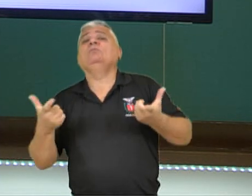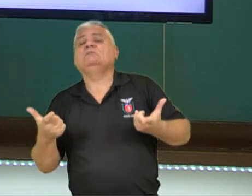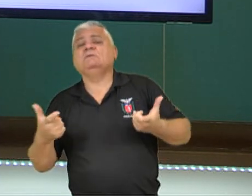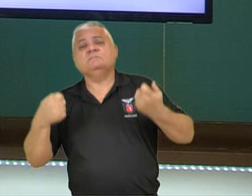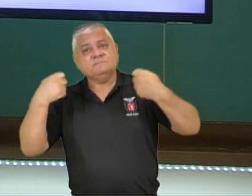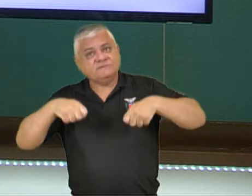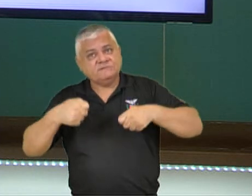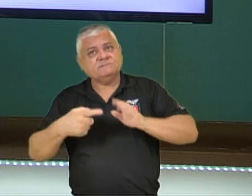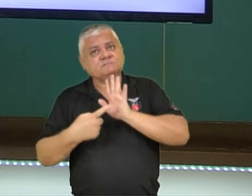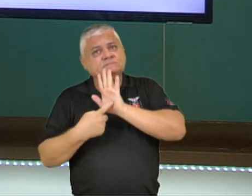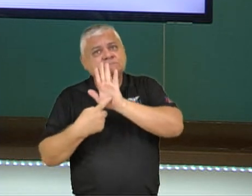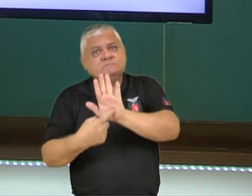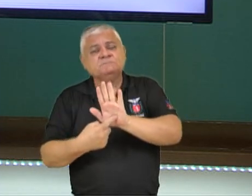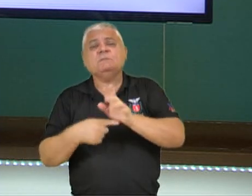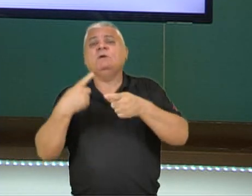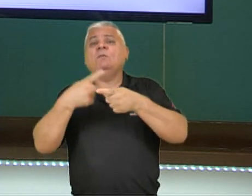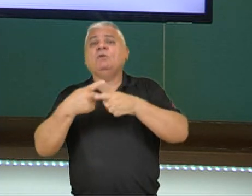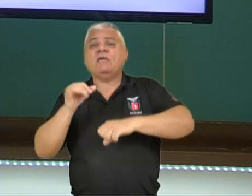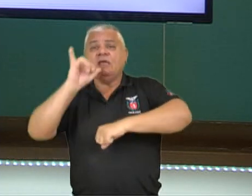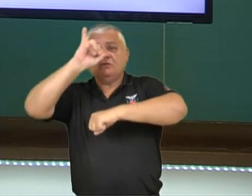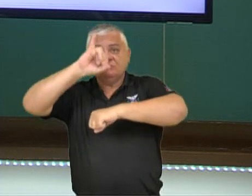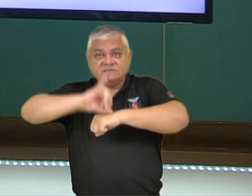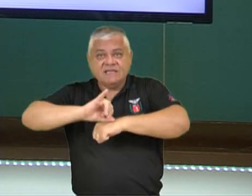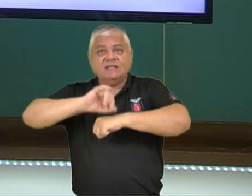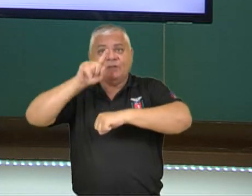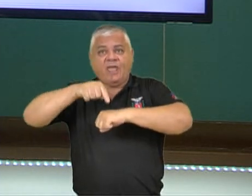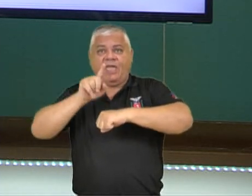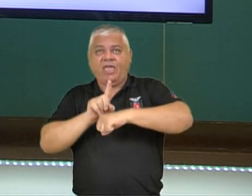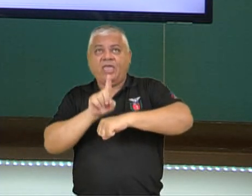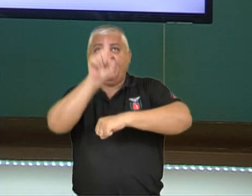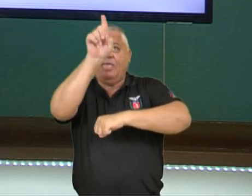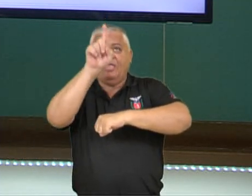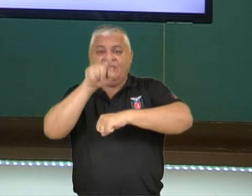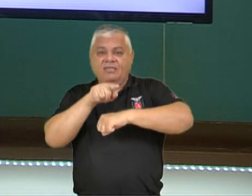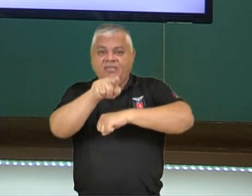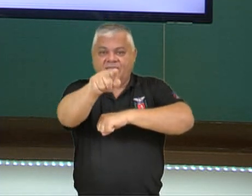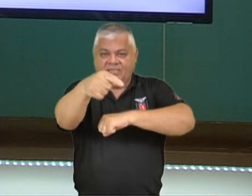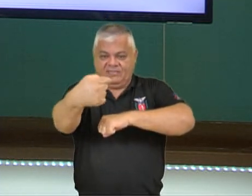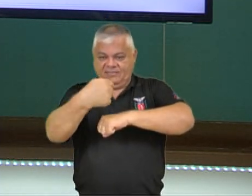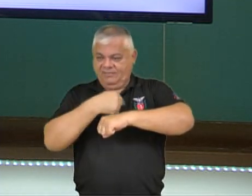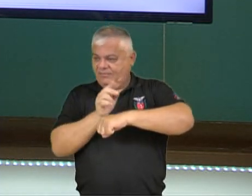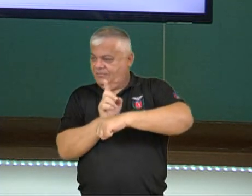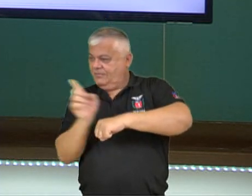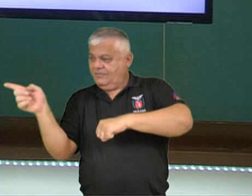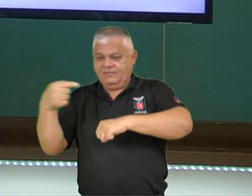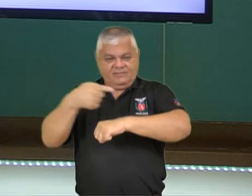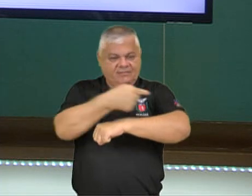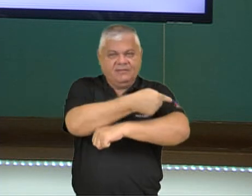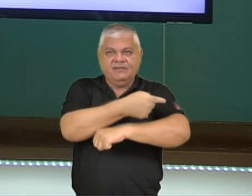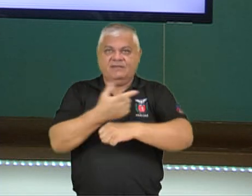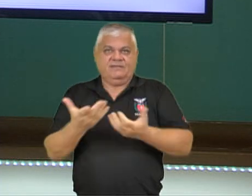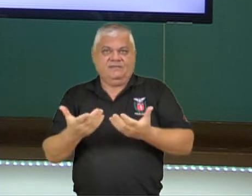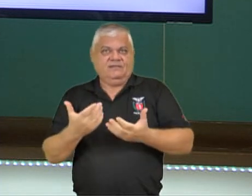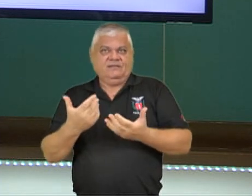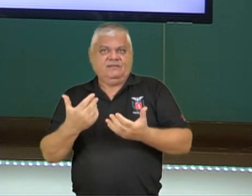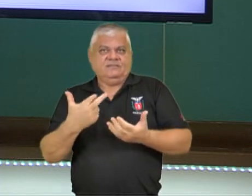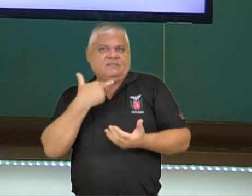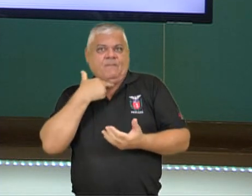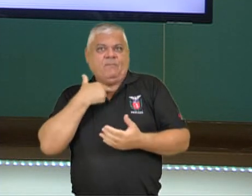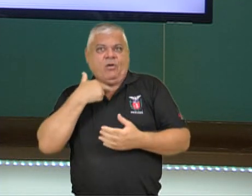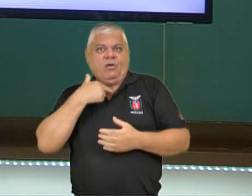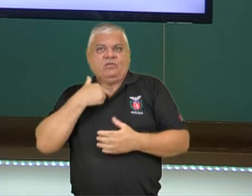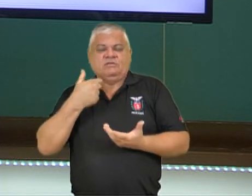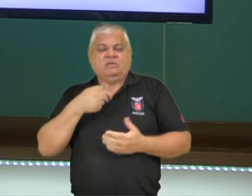direção em sentido, porque a posição centro está em relação à minha pessoa, depende para que lado que eu ando. Ou seja, não adianta eu caminhar